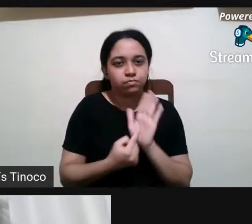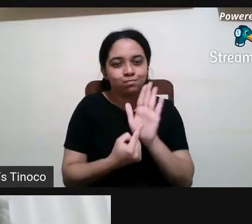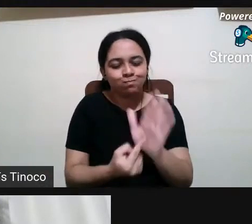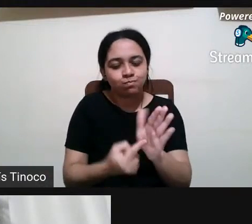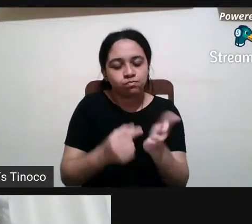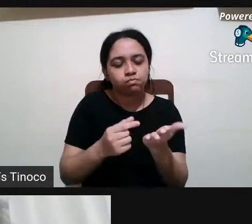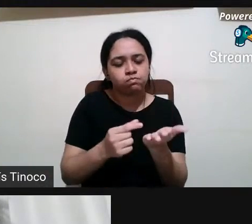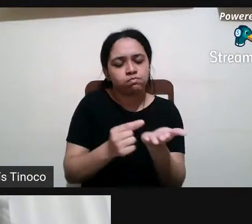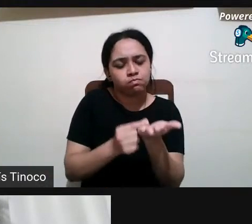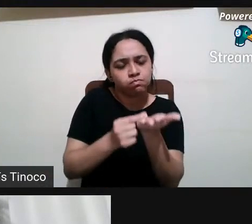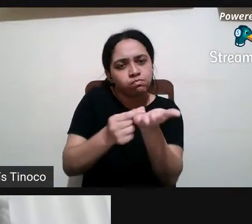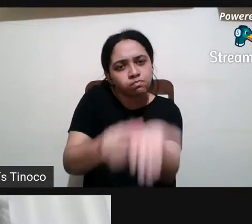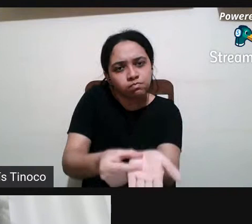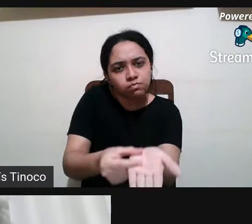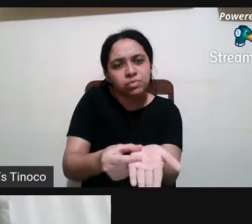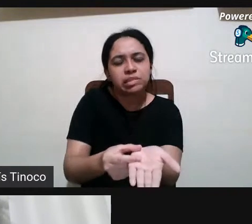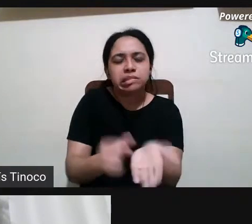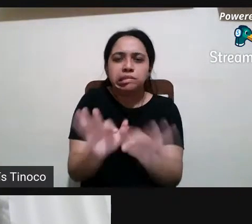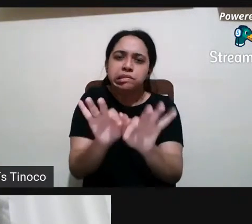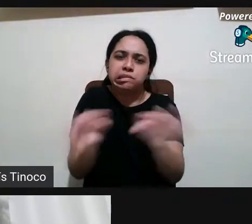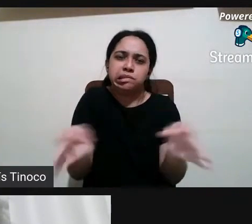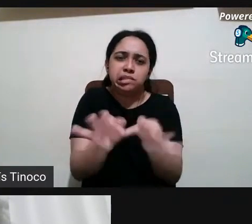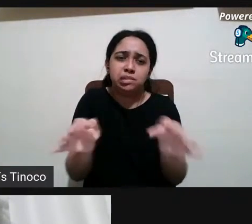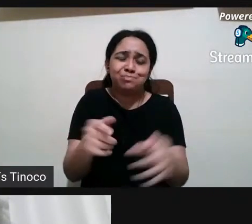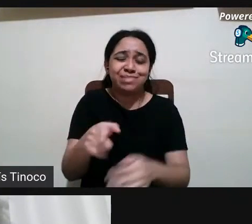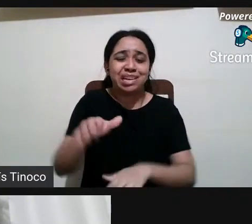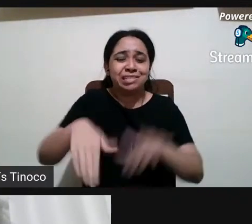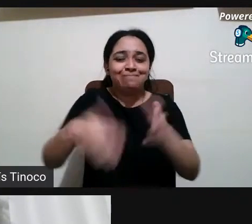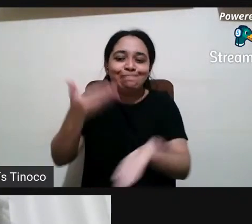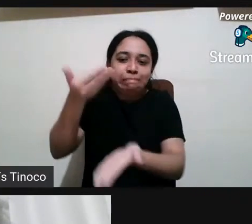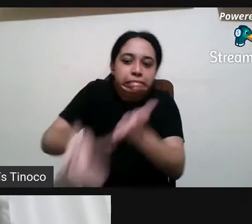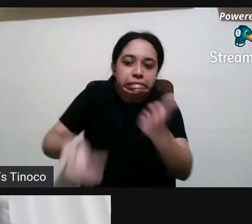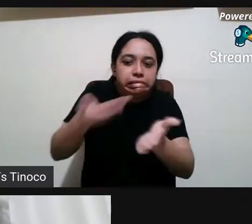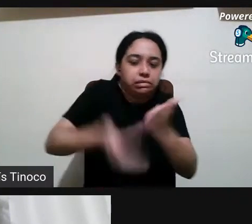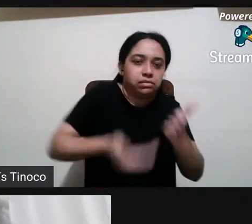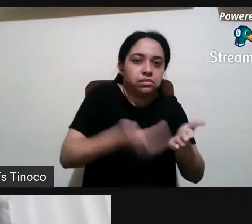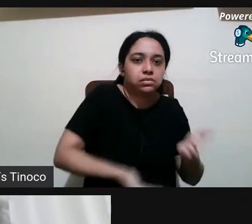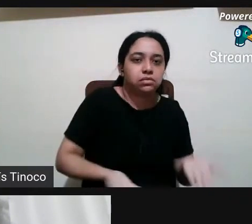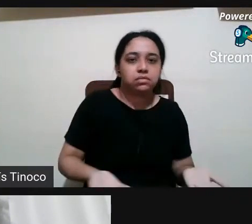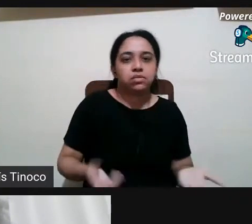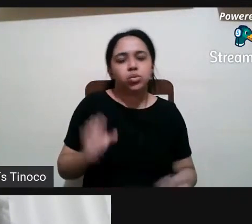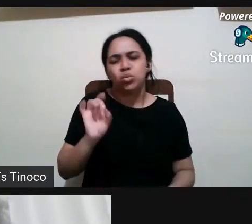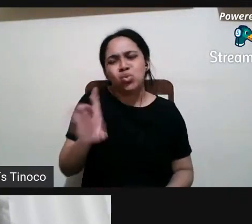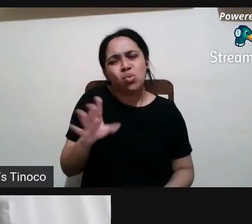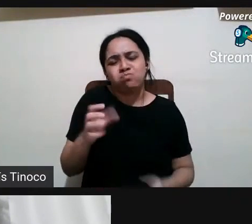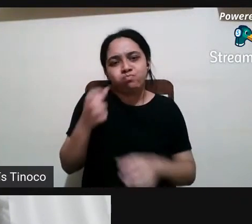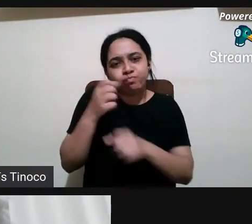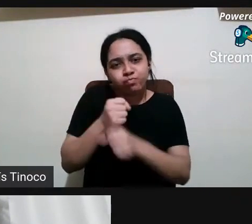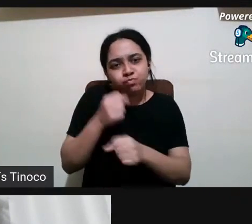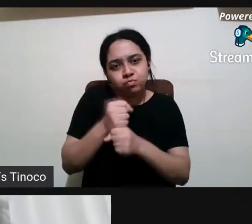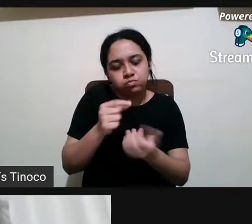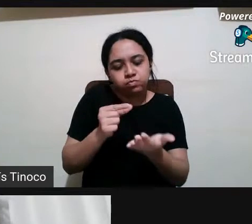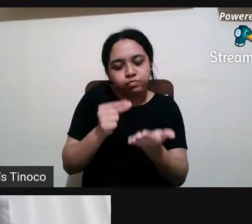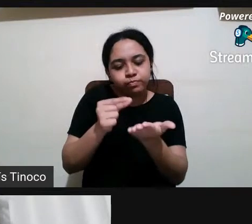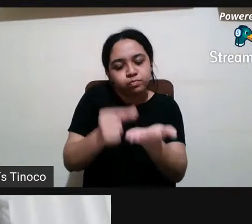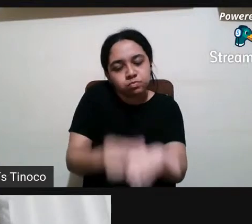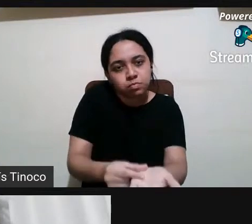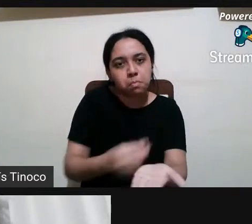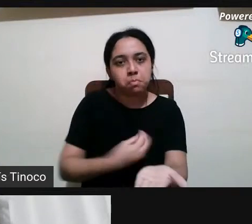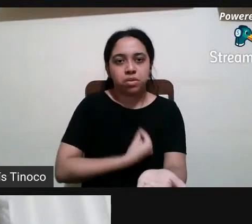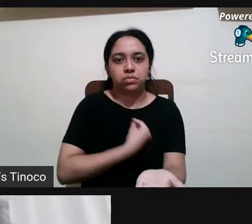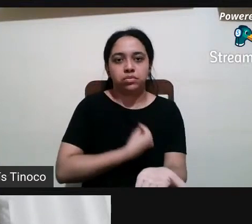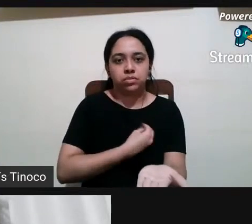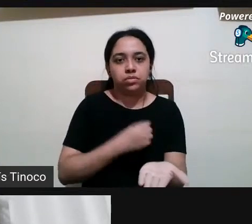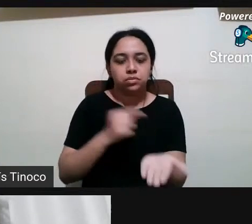pequenas, nós perdíamos, né? Então, realmente foi uma pequena amostragem do nosso volume de microplástico, onde